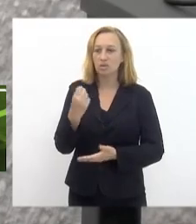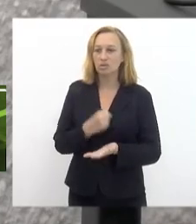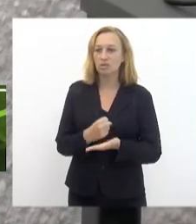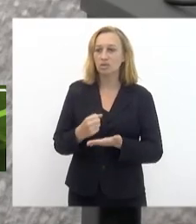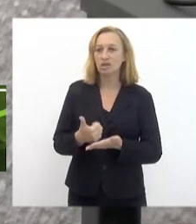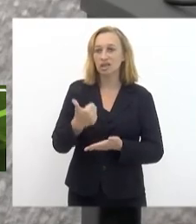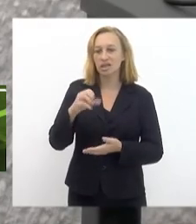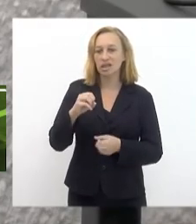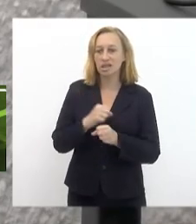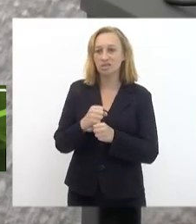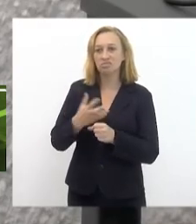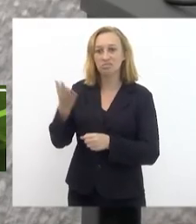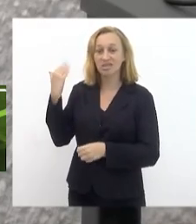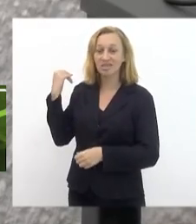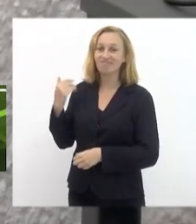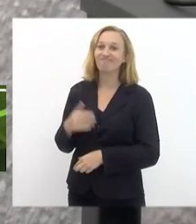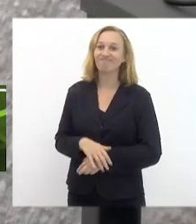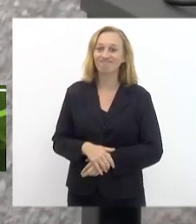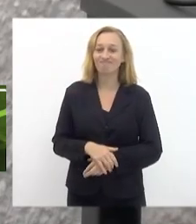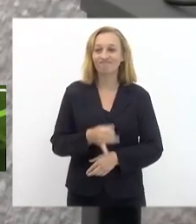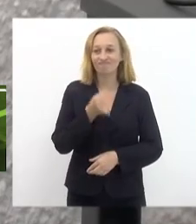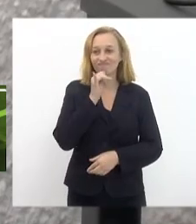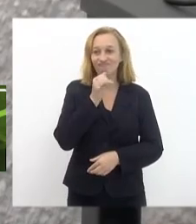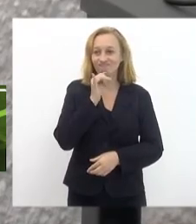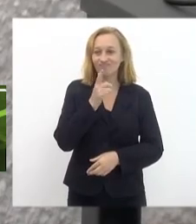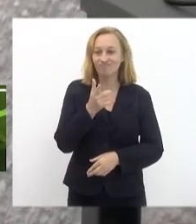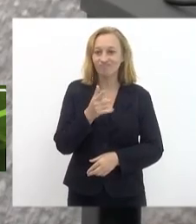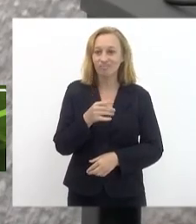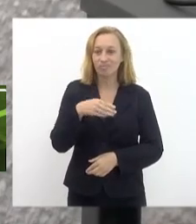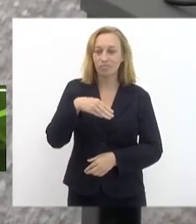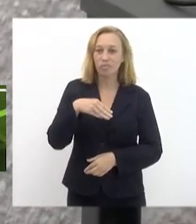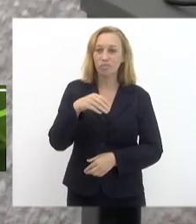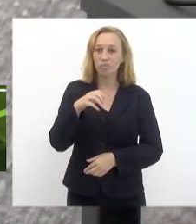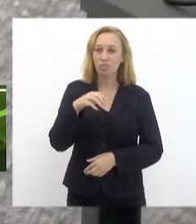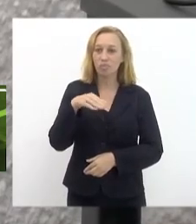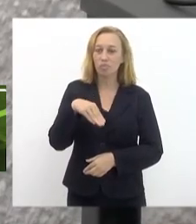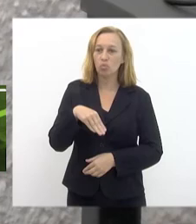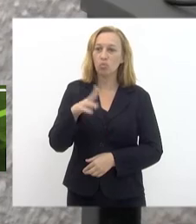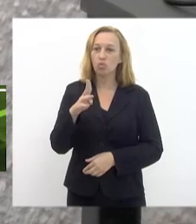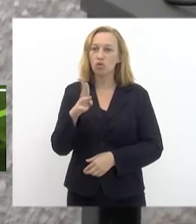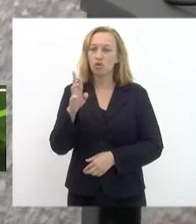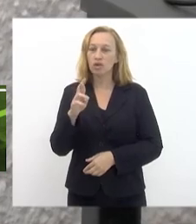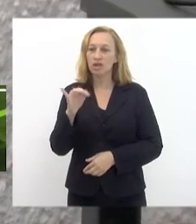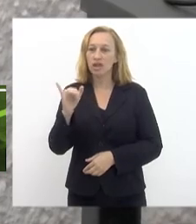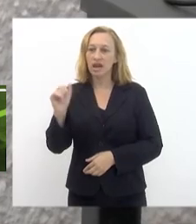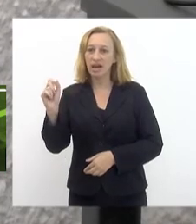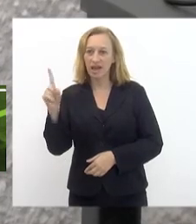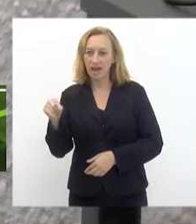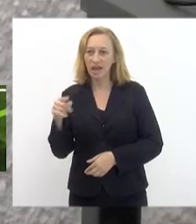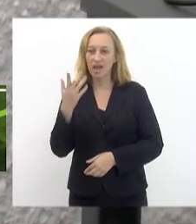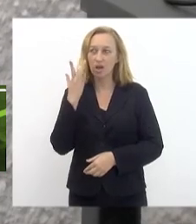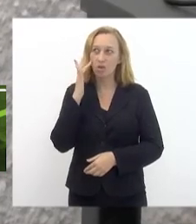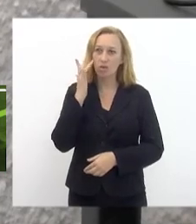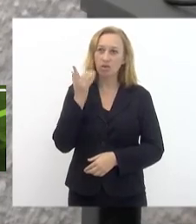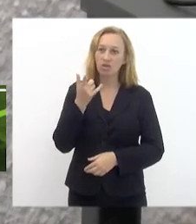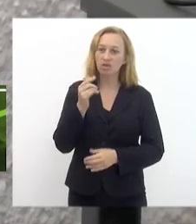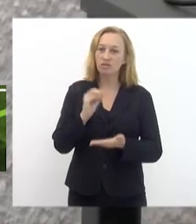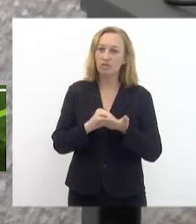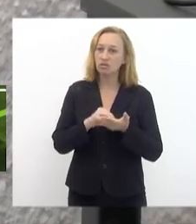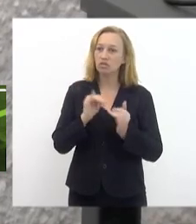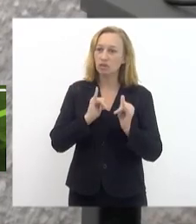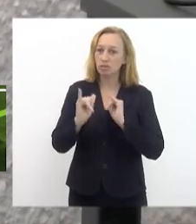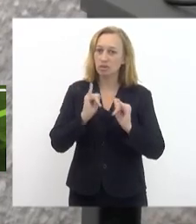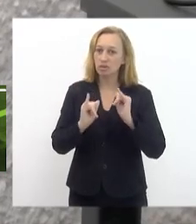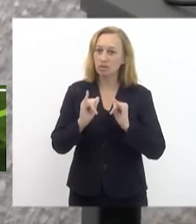contrato de dez anos atrás que é por exemplo de Muriaé a gente assumiu deve ser questão de informação